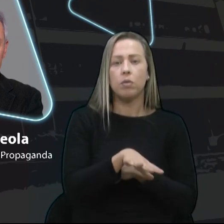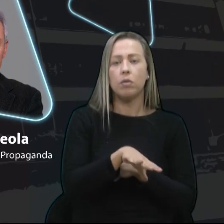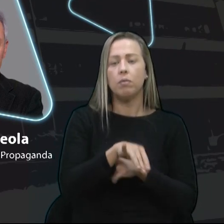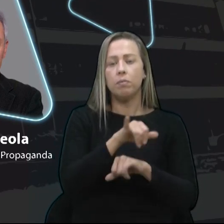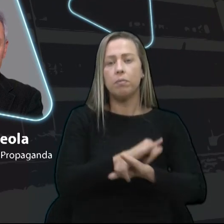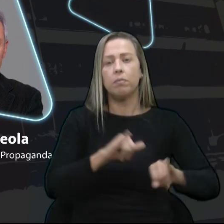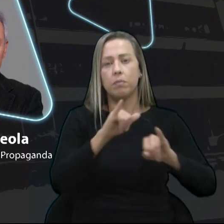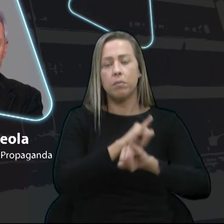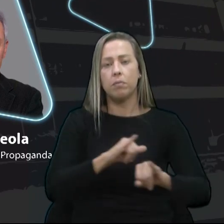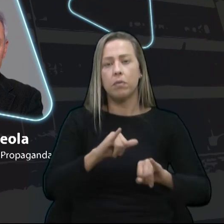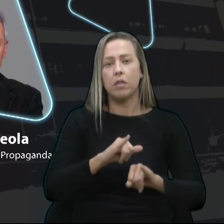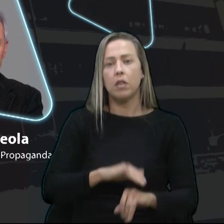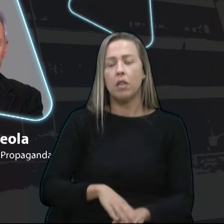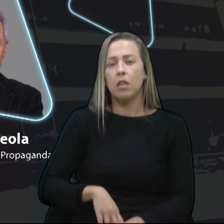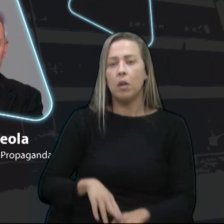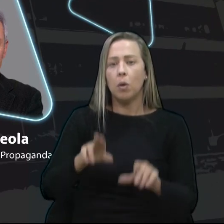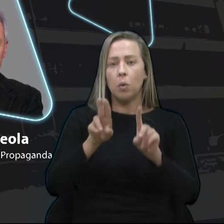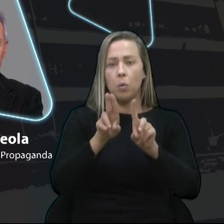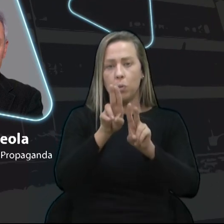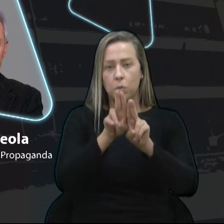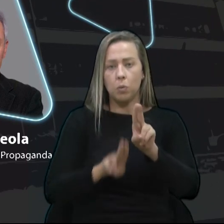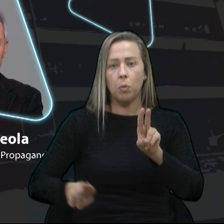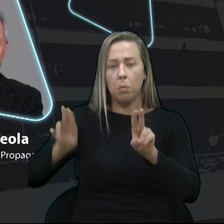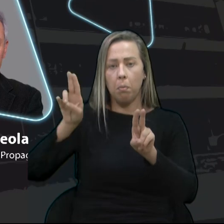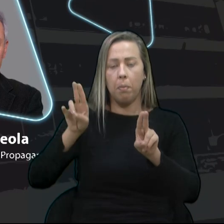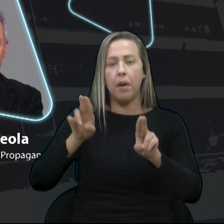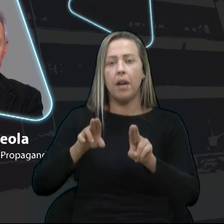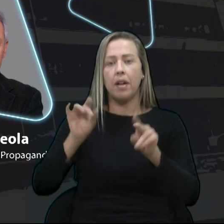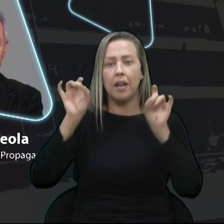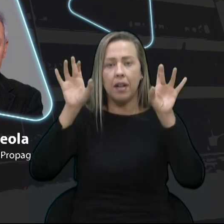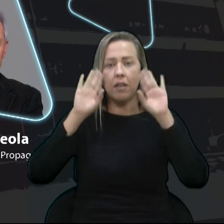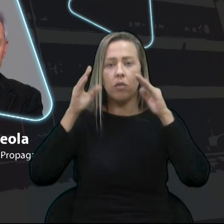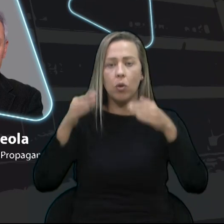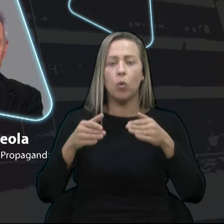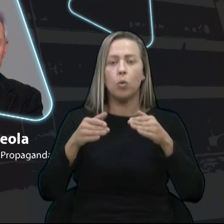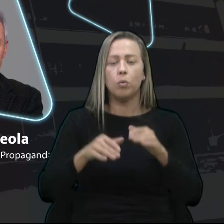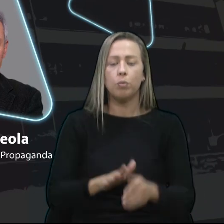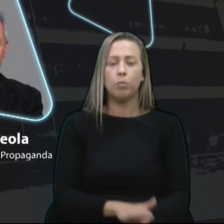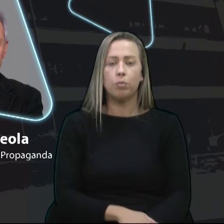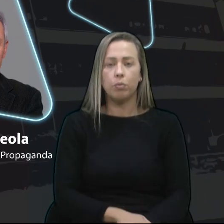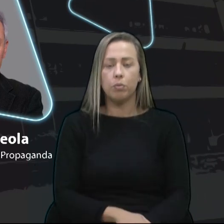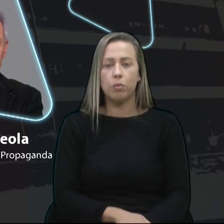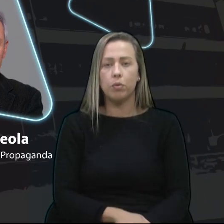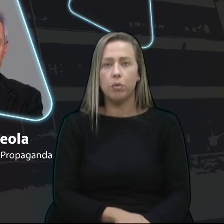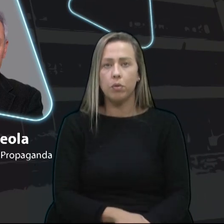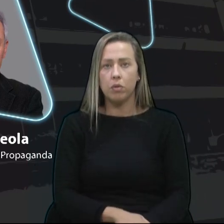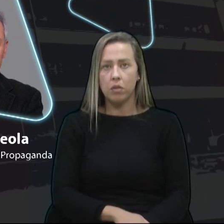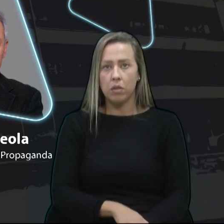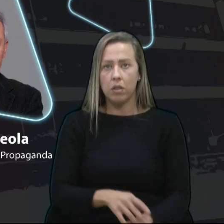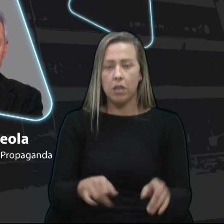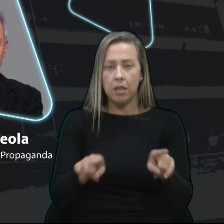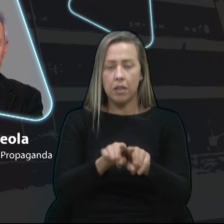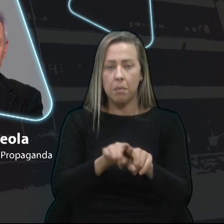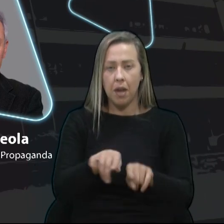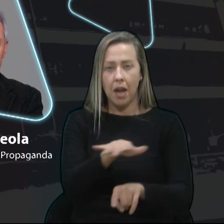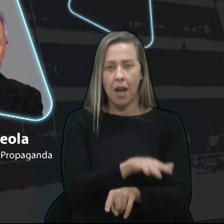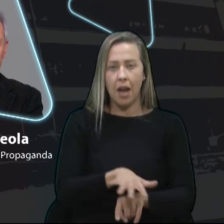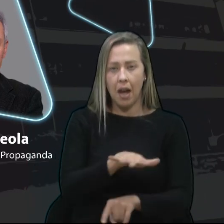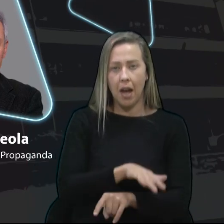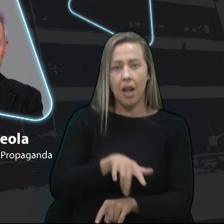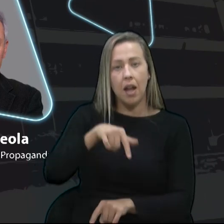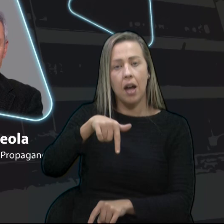propaganda pela UBRA, com especialização em cinema na Unicinos. publicitário e proprietário da agência